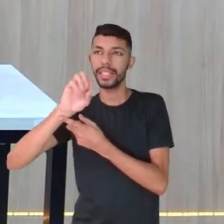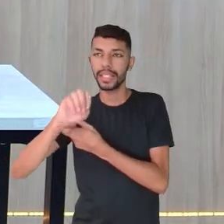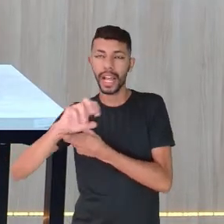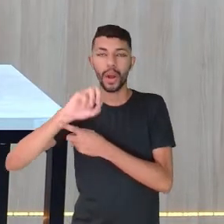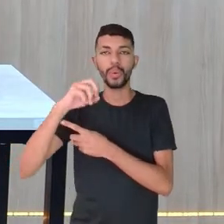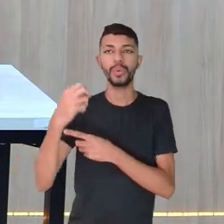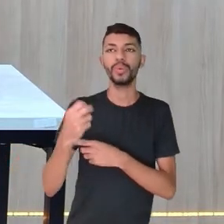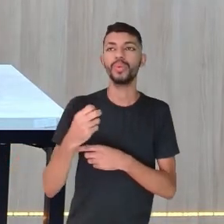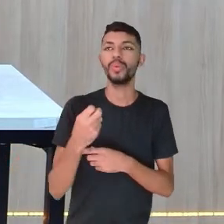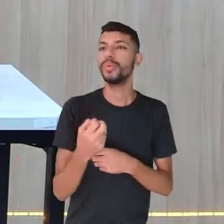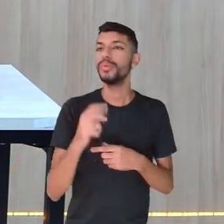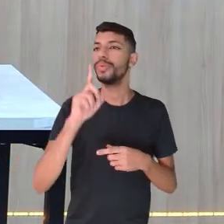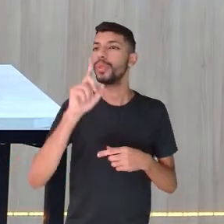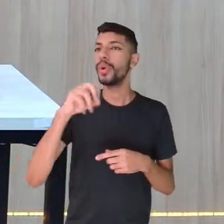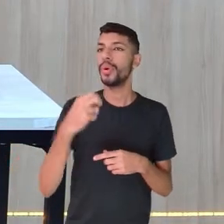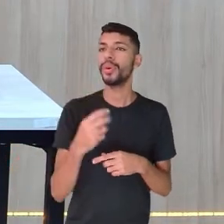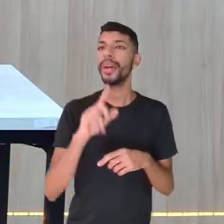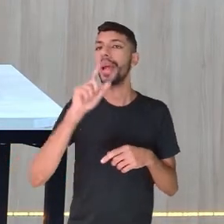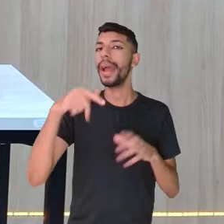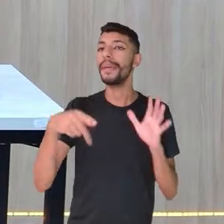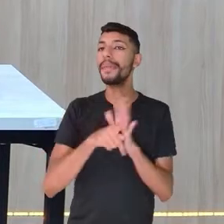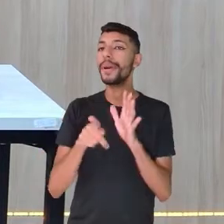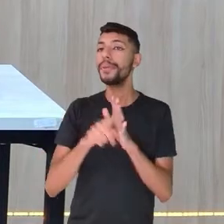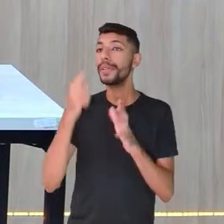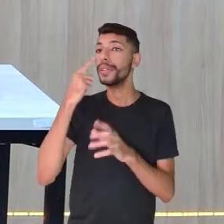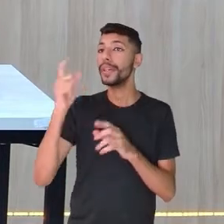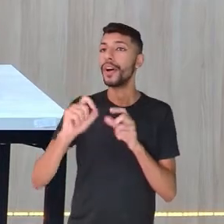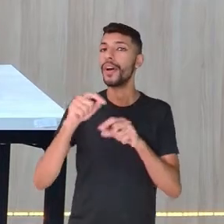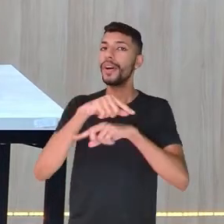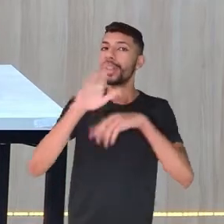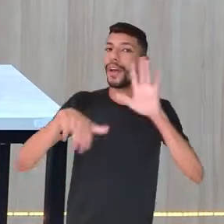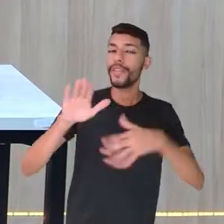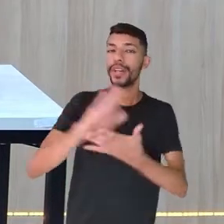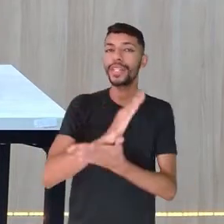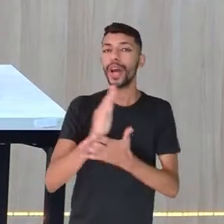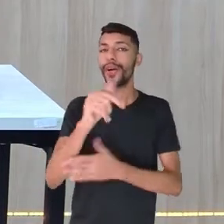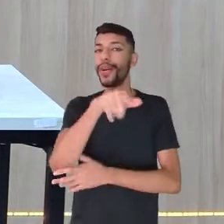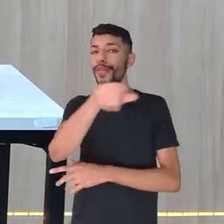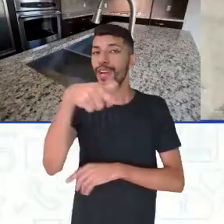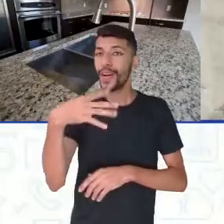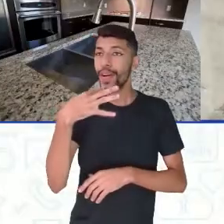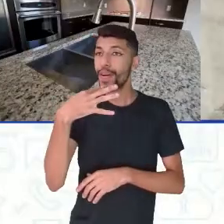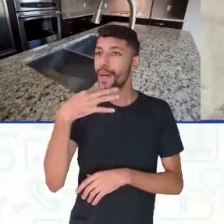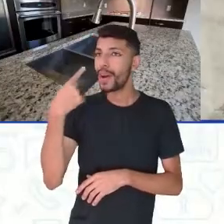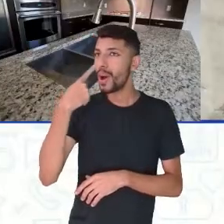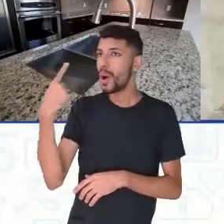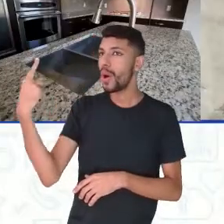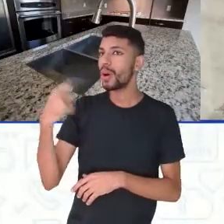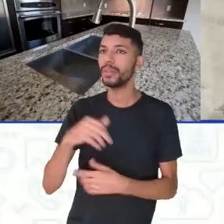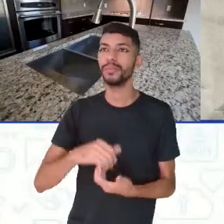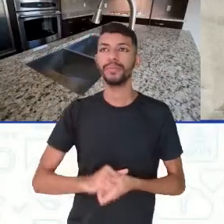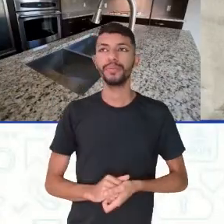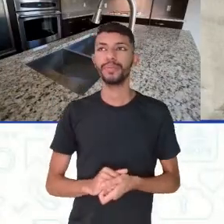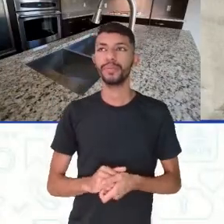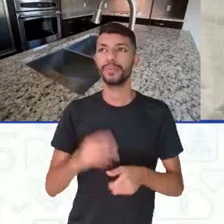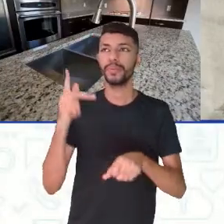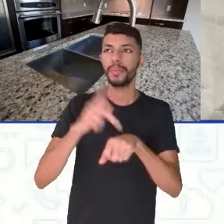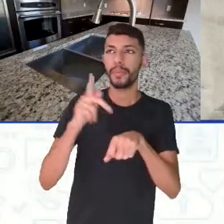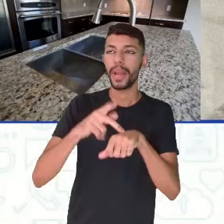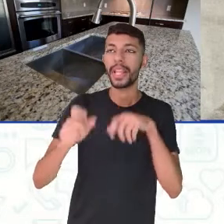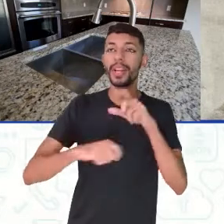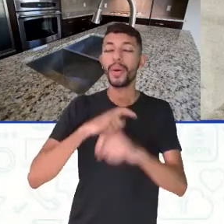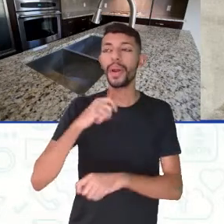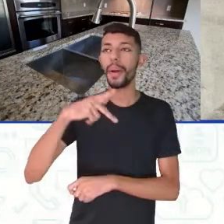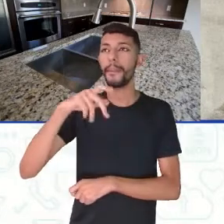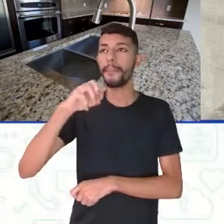alguns de vocês dizem assim, eu já ouvi falar. Veja que interessante. Vamos começar aí pela pedra pómez. A pedra pómez é